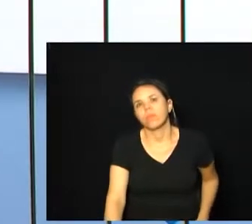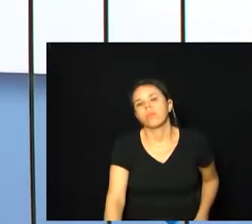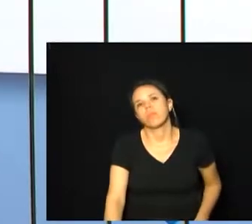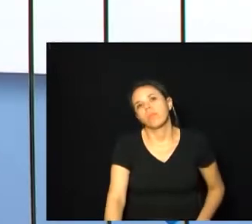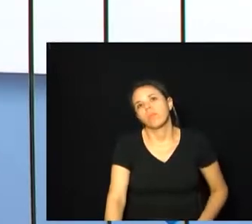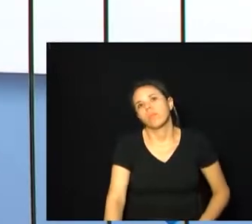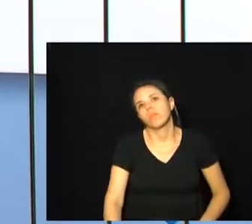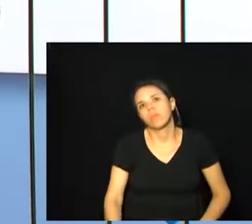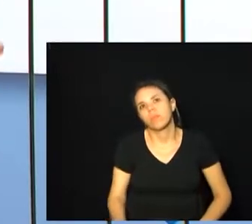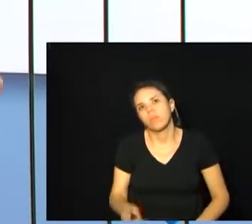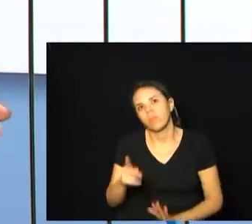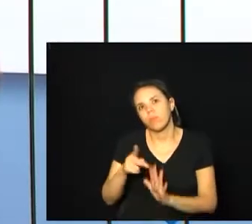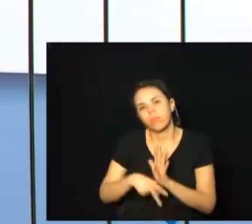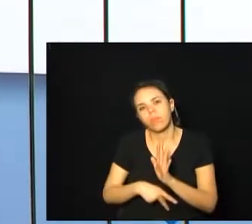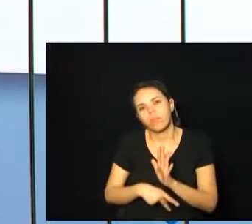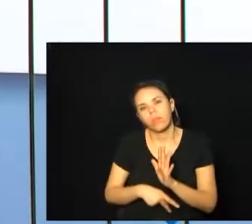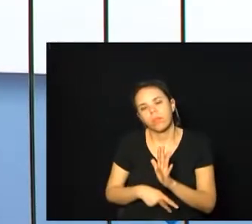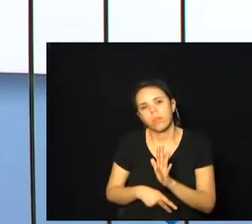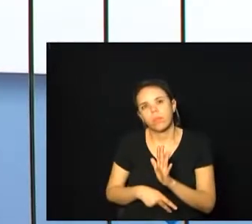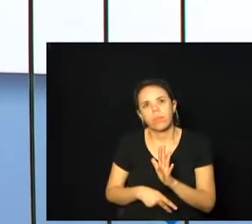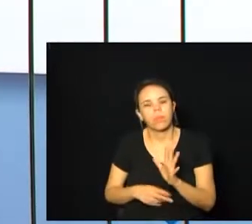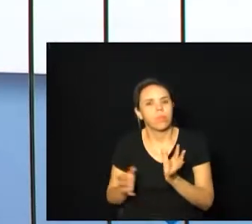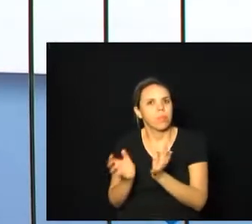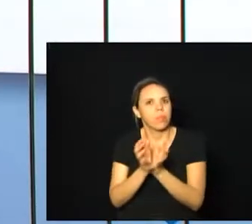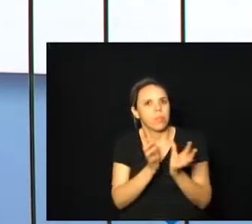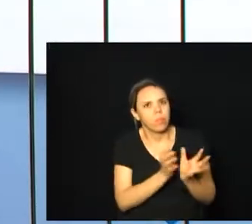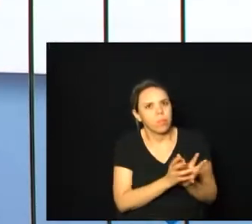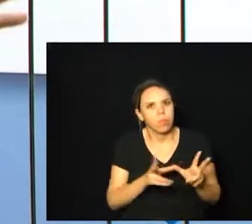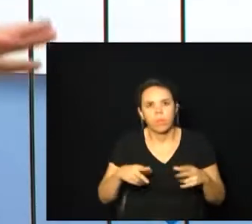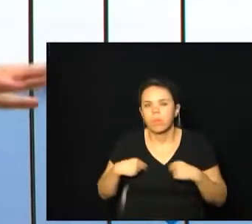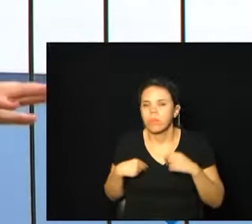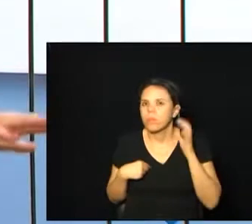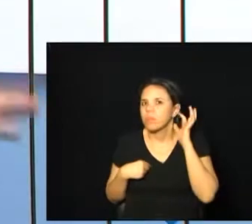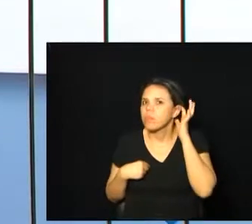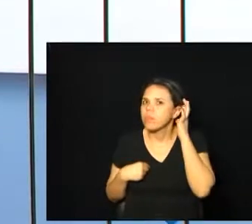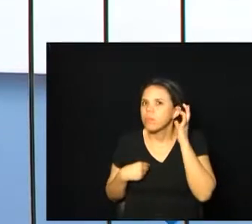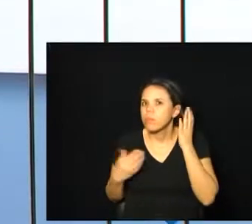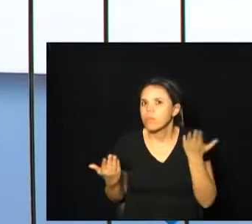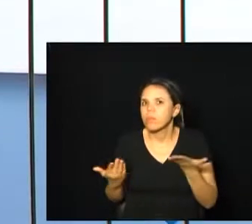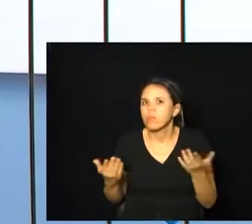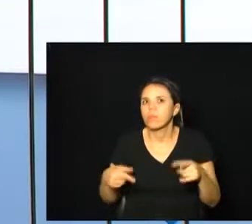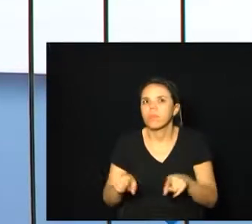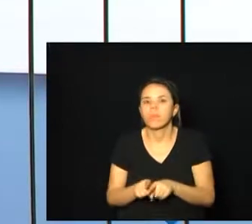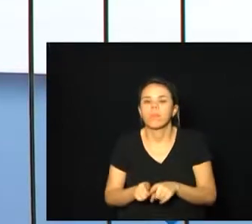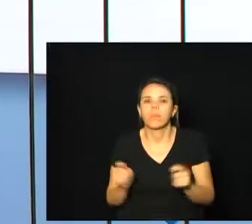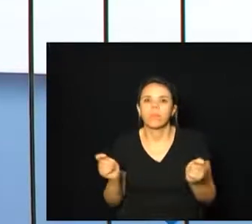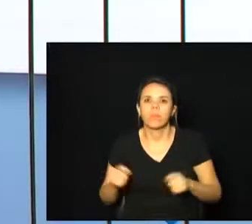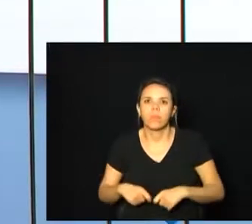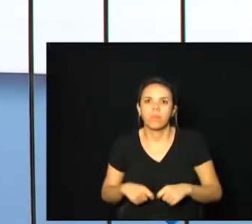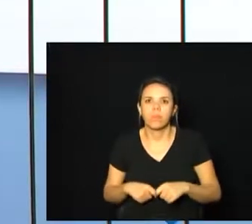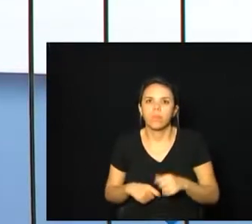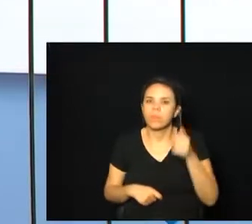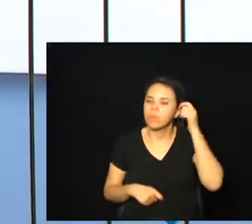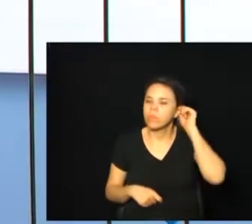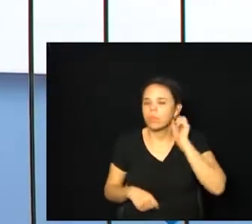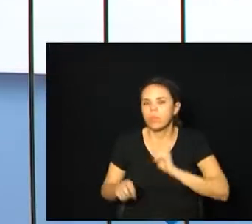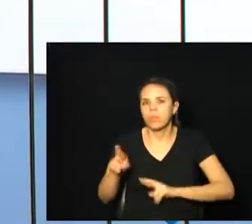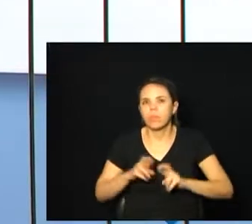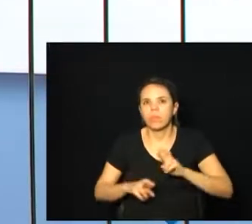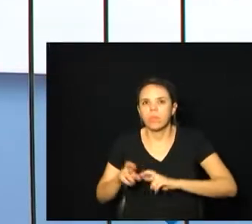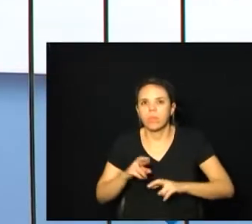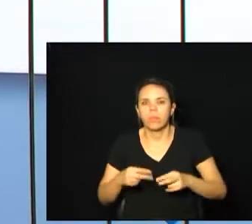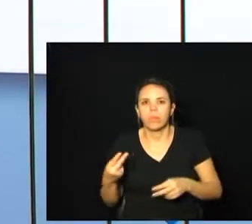Então, esses projetos que passaram pelas comissões de mérito agora também estão aptos a serem analisados